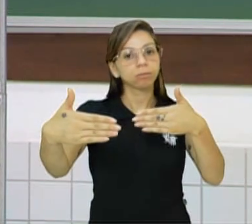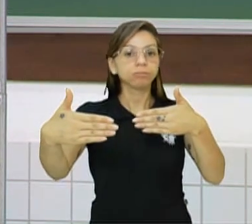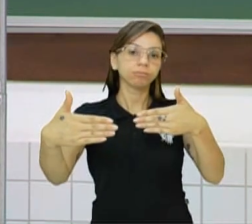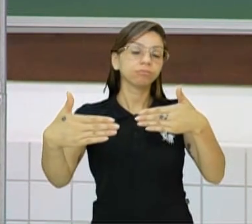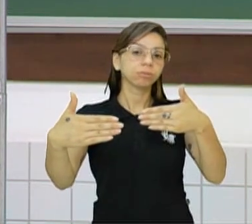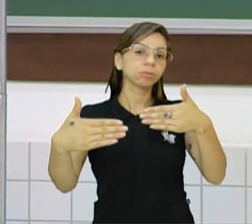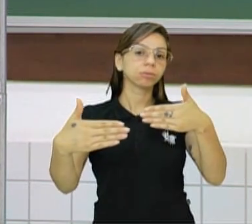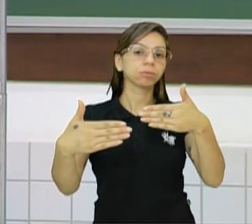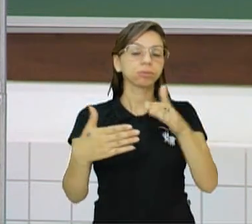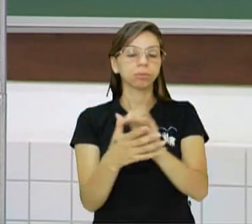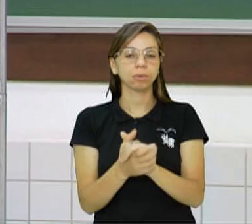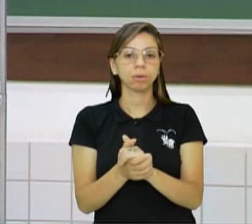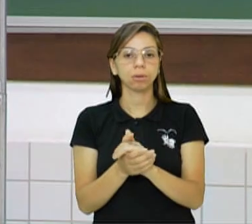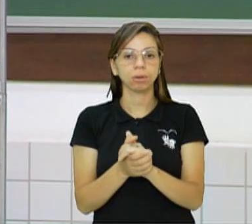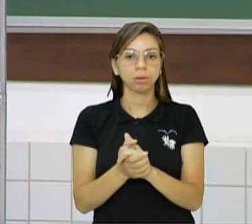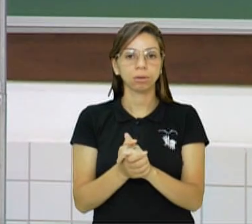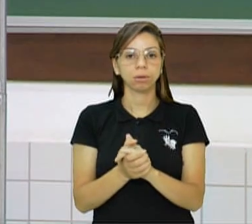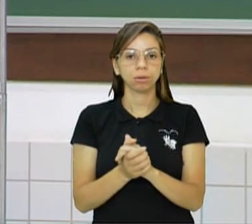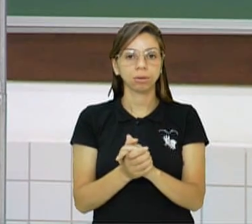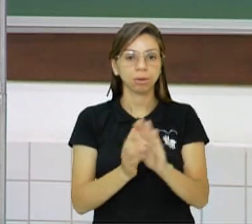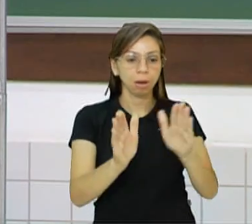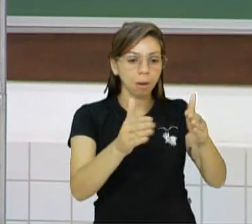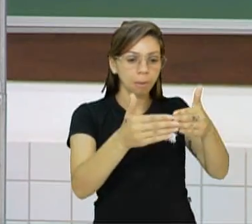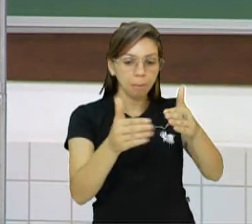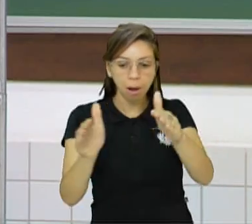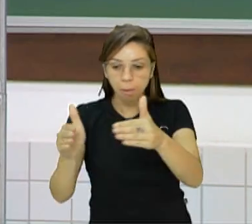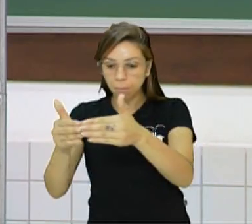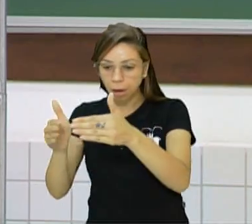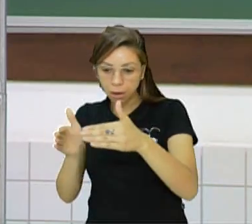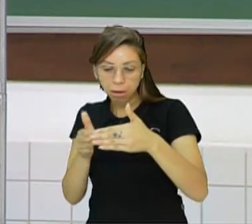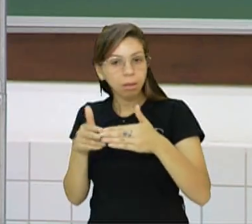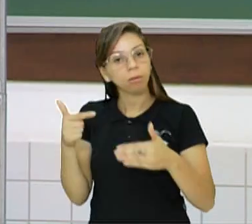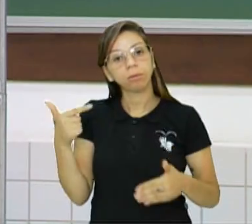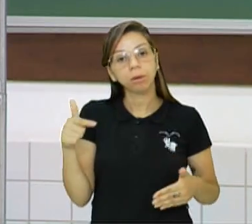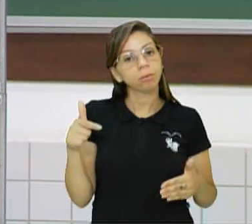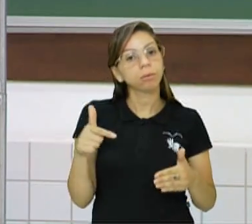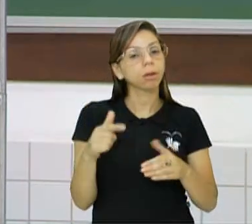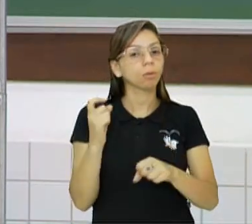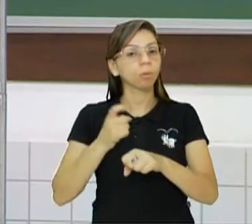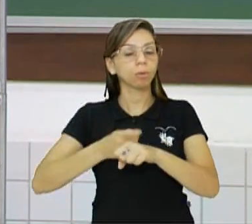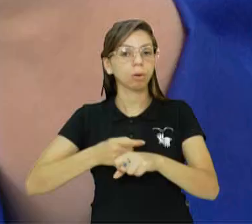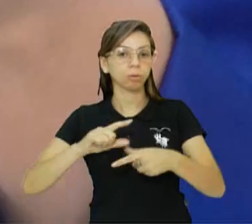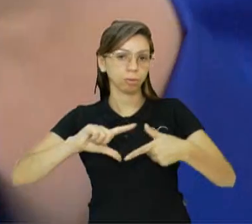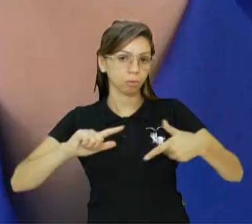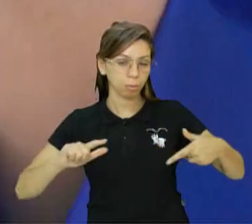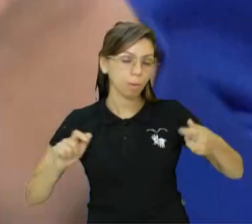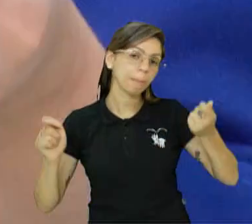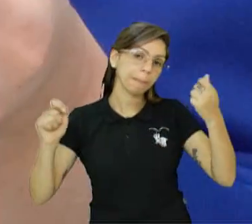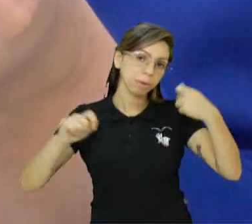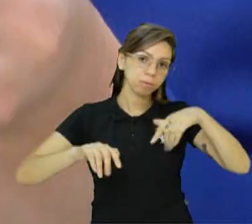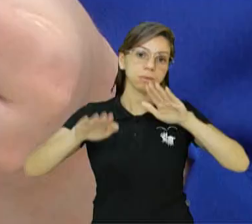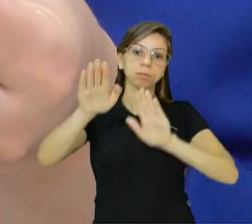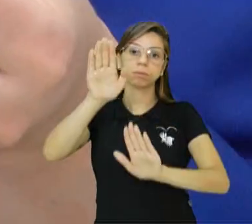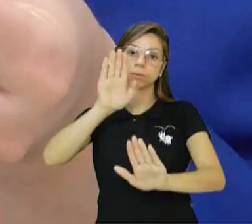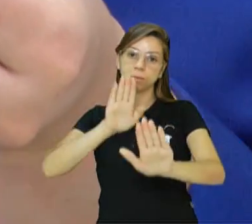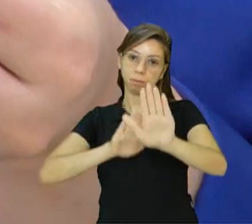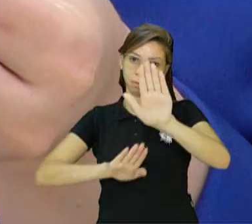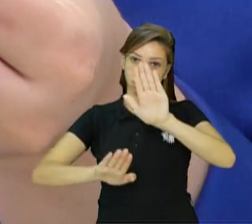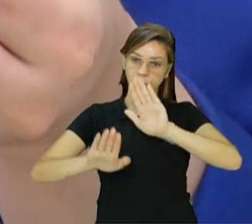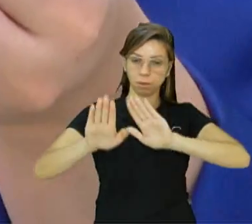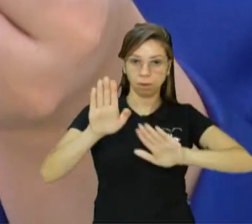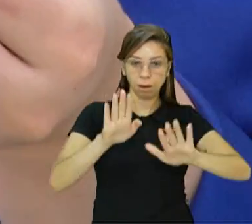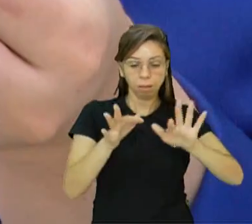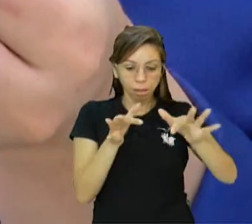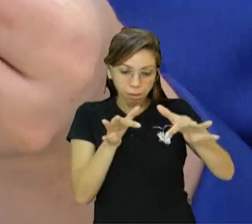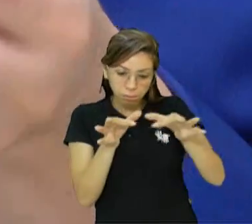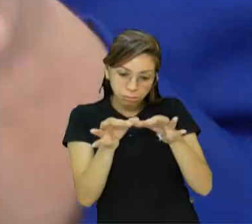E se nós não fechamos o poliedro, não vai ter um sólido geométrico. Então, vocês têm que tomar muito cuidado com a